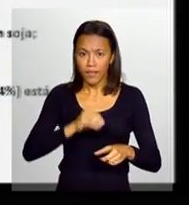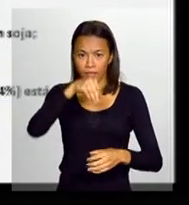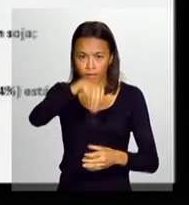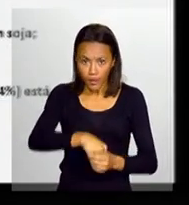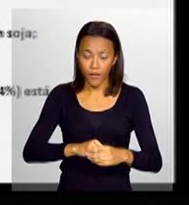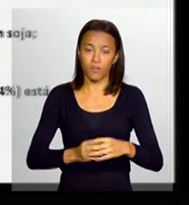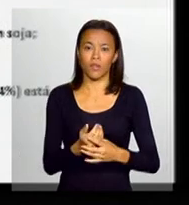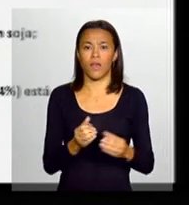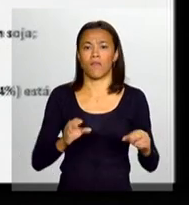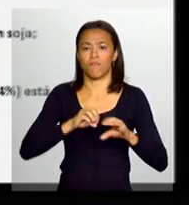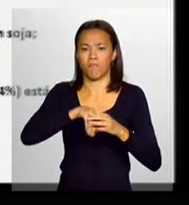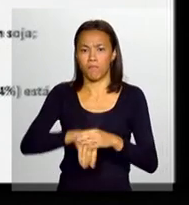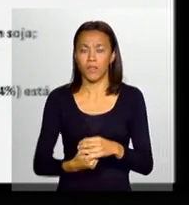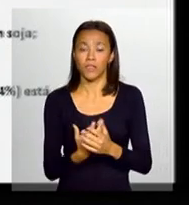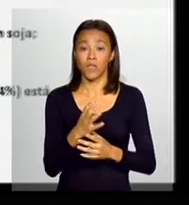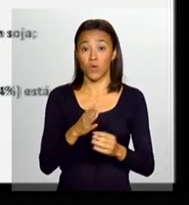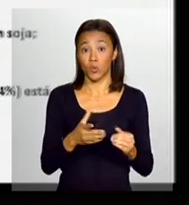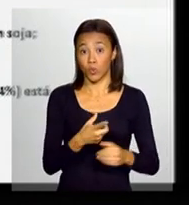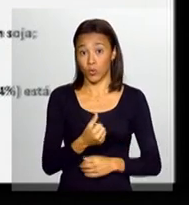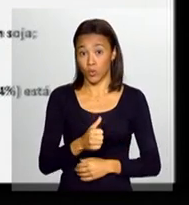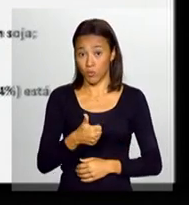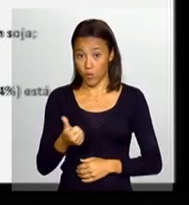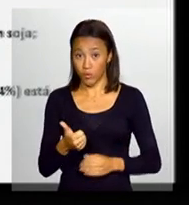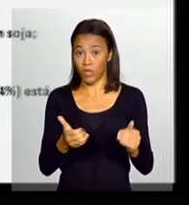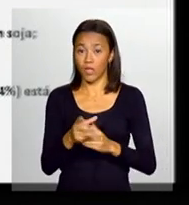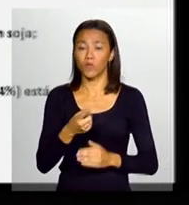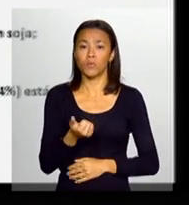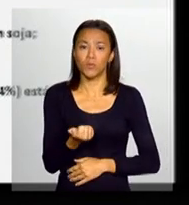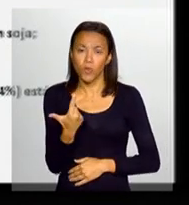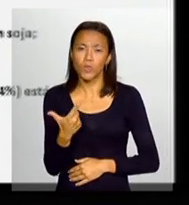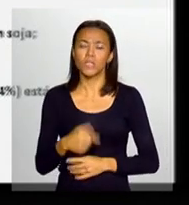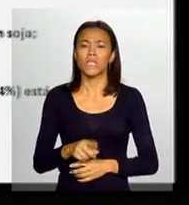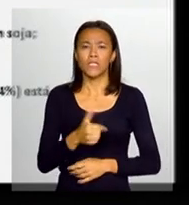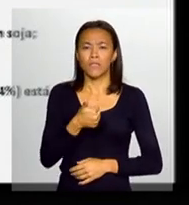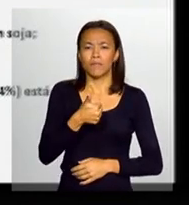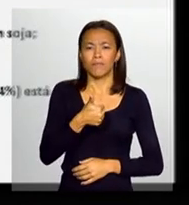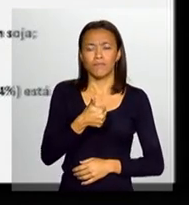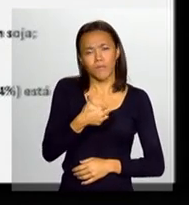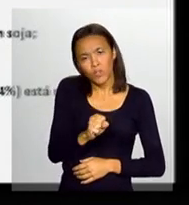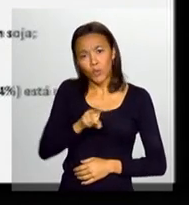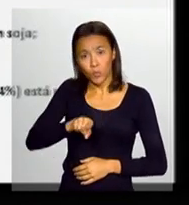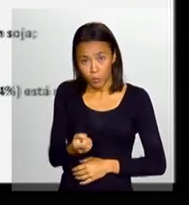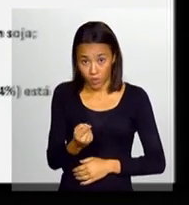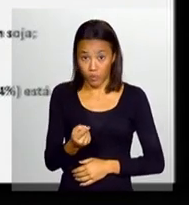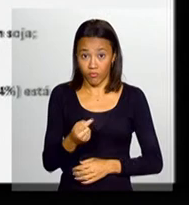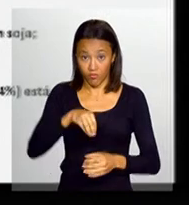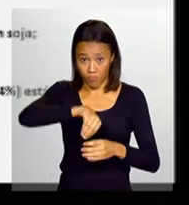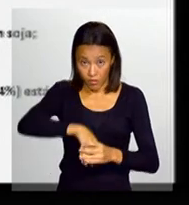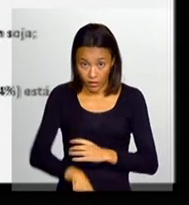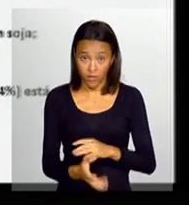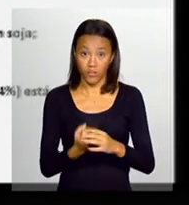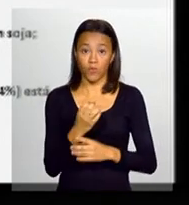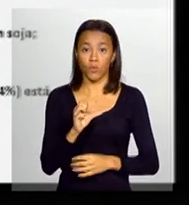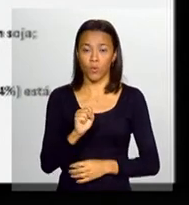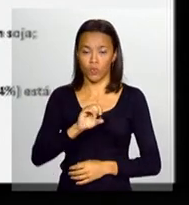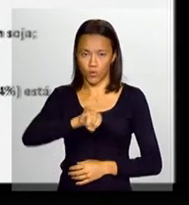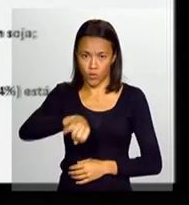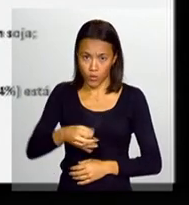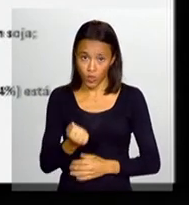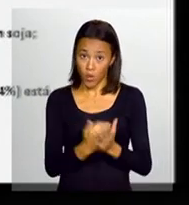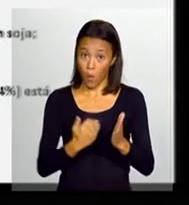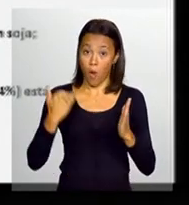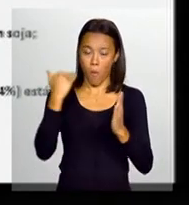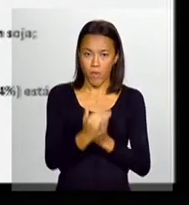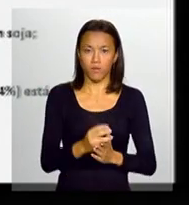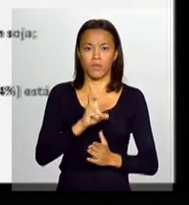safra 2011-2012, foram identificados 18.410 hectares com soja, tá? Corresponde a um aumento